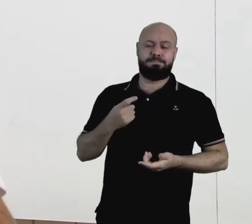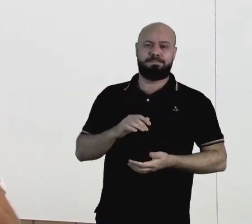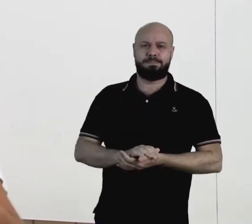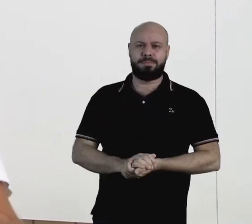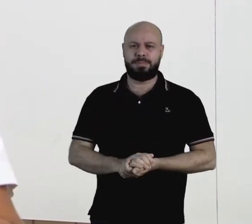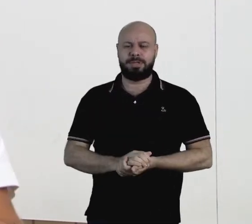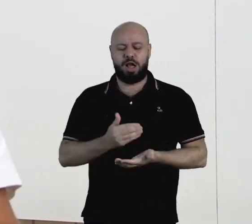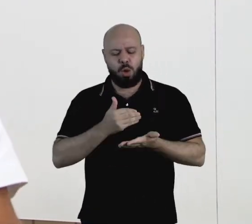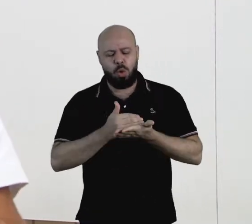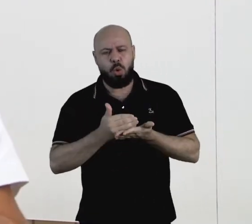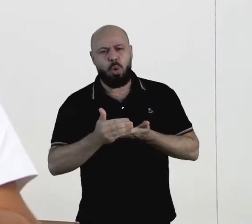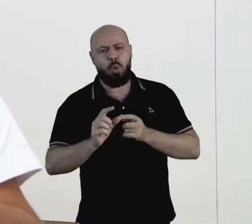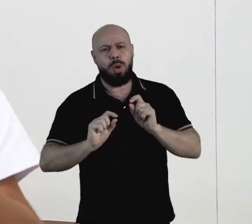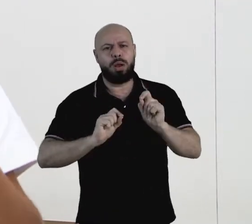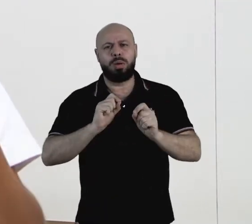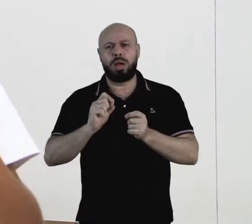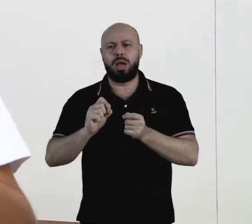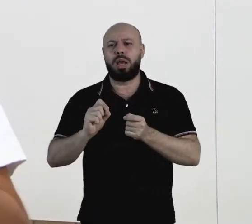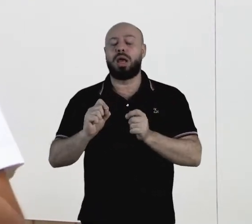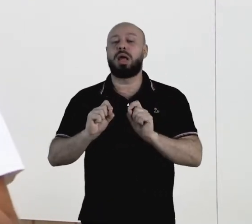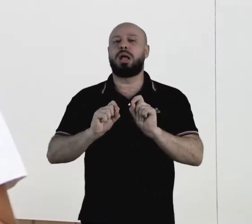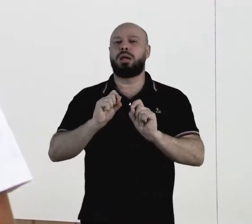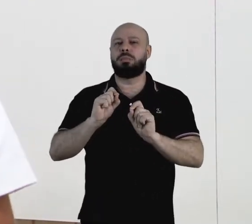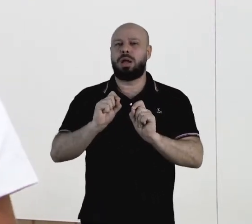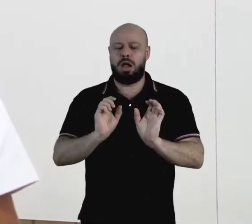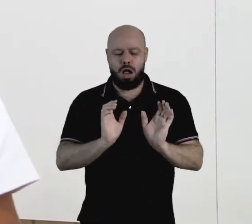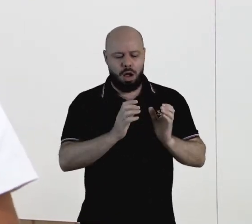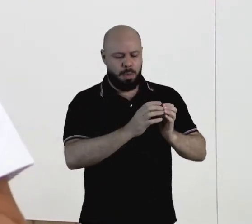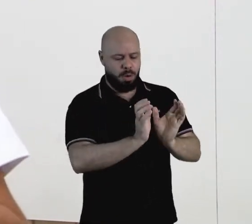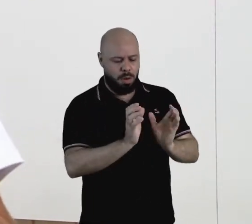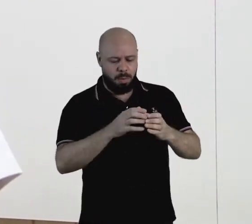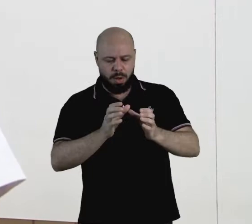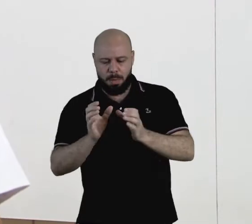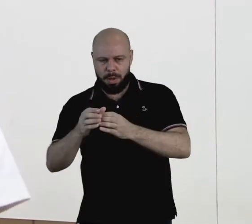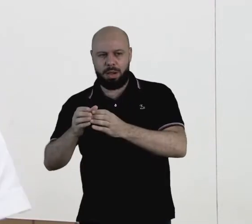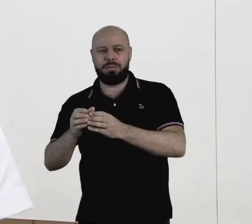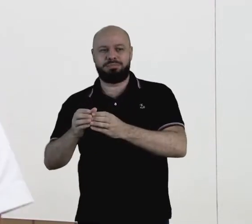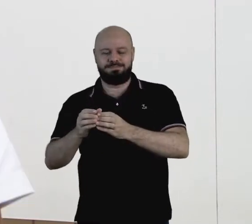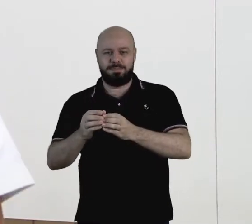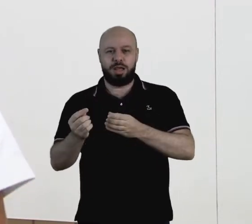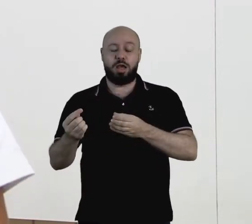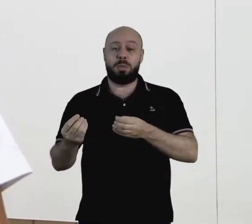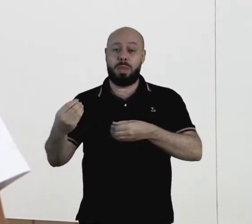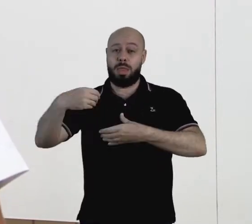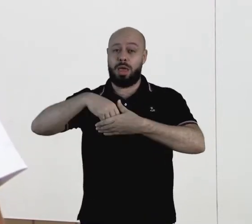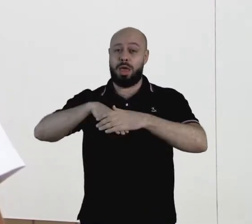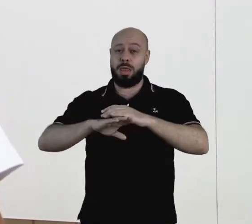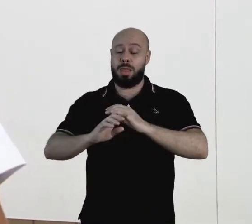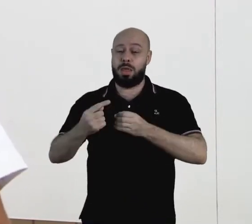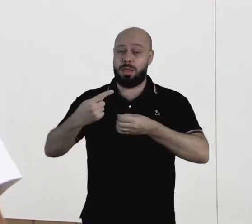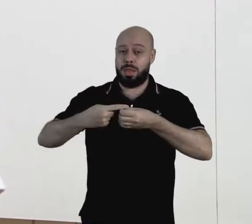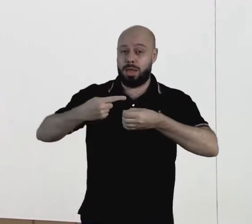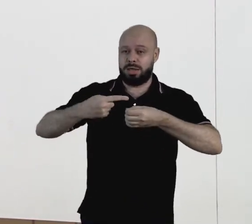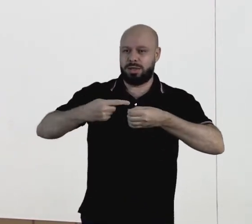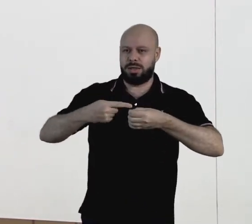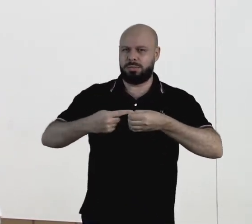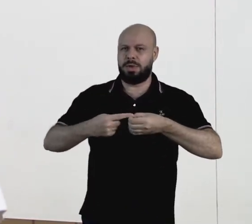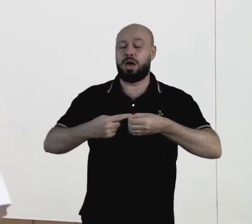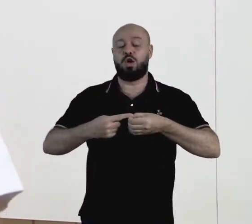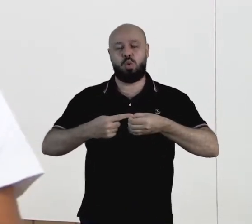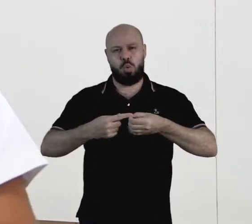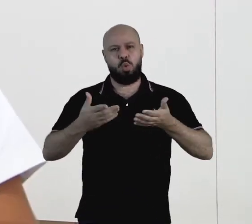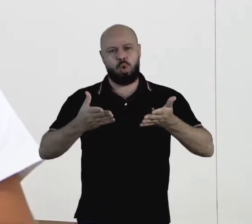começam a surgir as primeiras aglomerações urbanas que hoje em dia nós conhecemos como